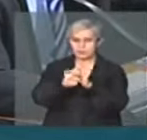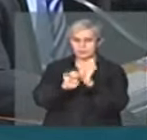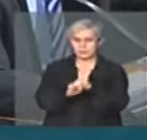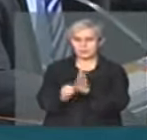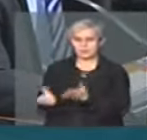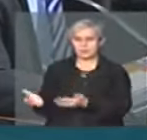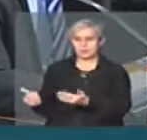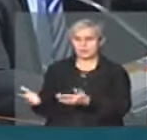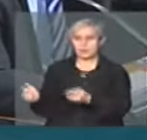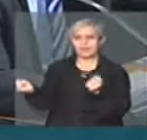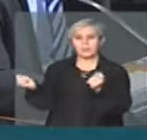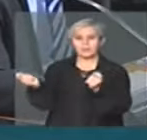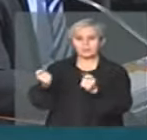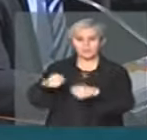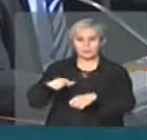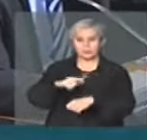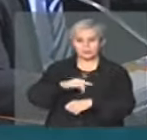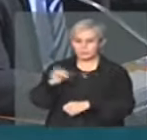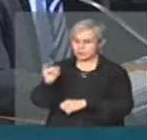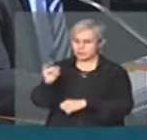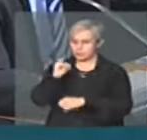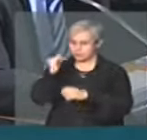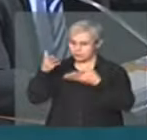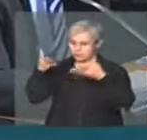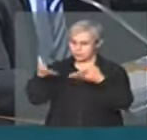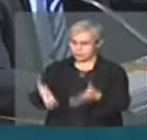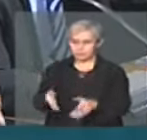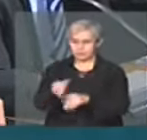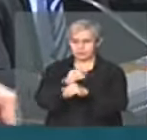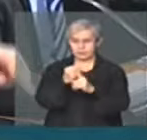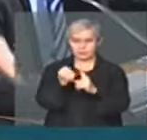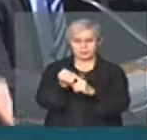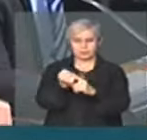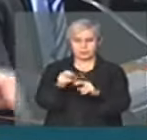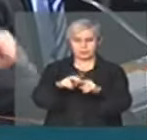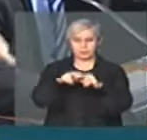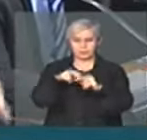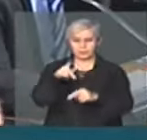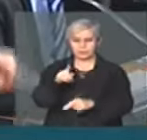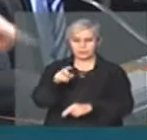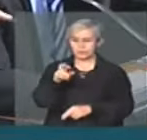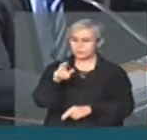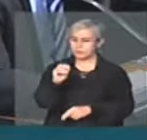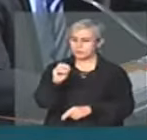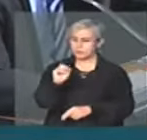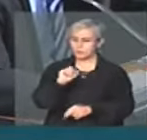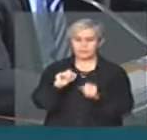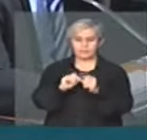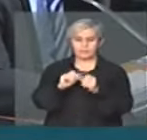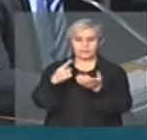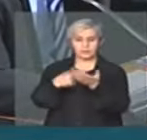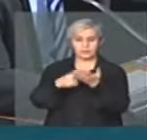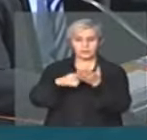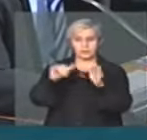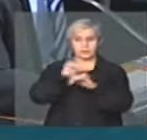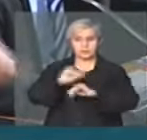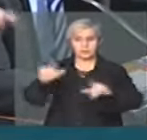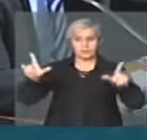Juventude, que possam ter protagonismo na sociedade. É nesse sentido, presidente, que o PROS fez campanha, inclusive na